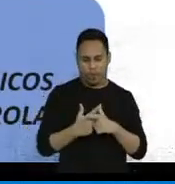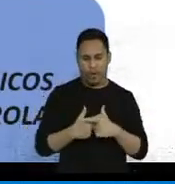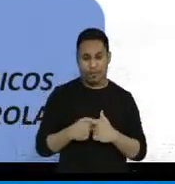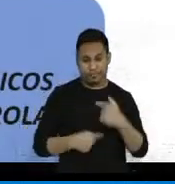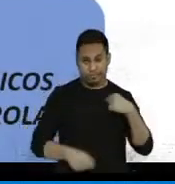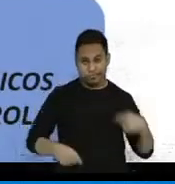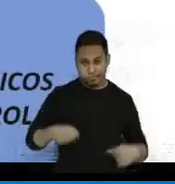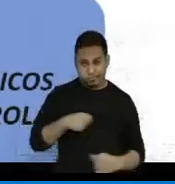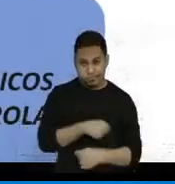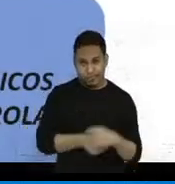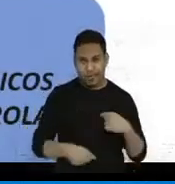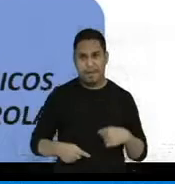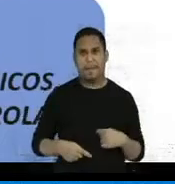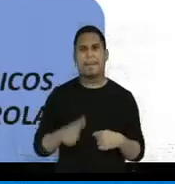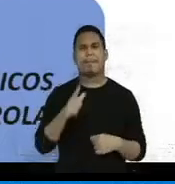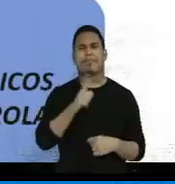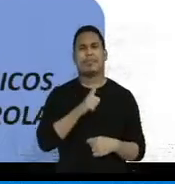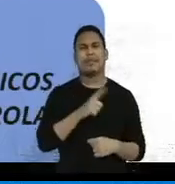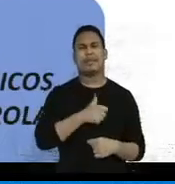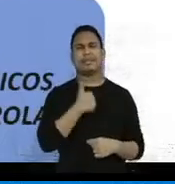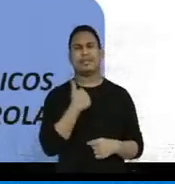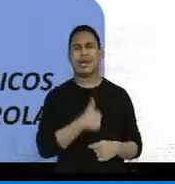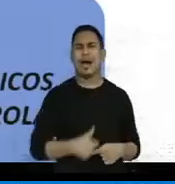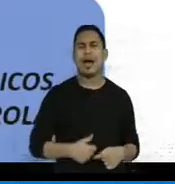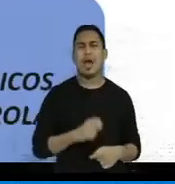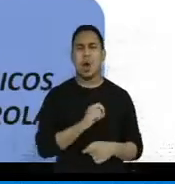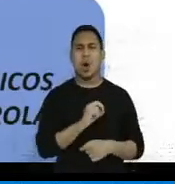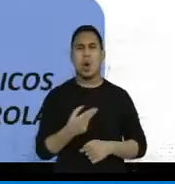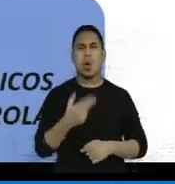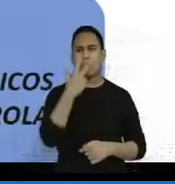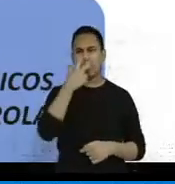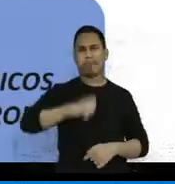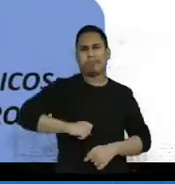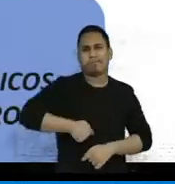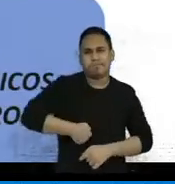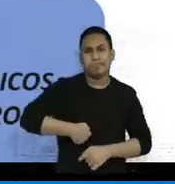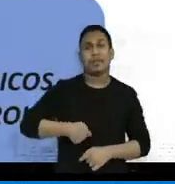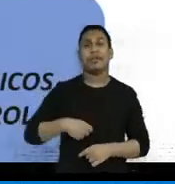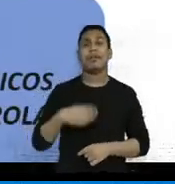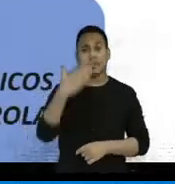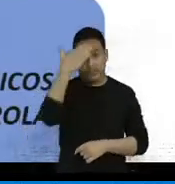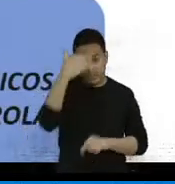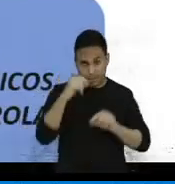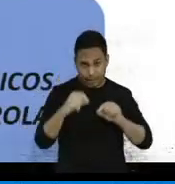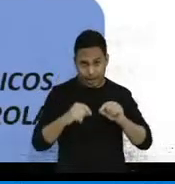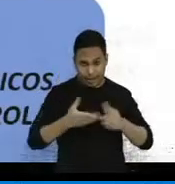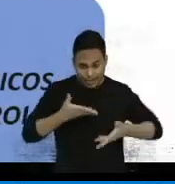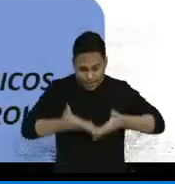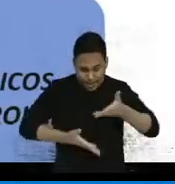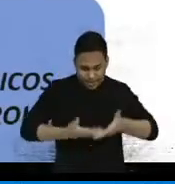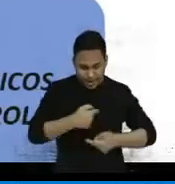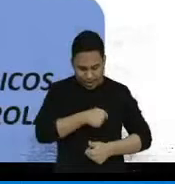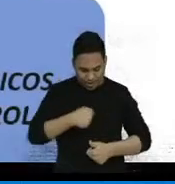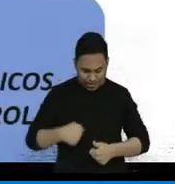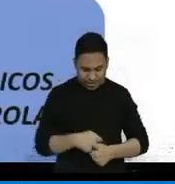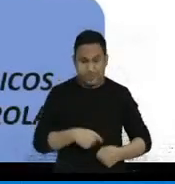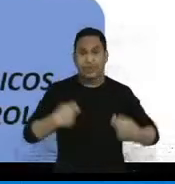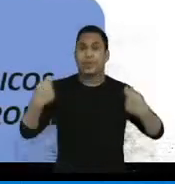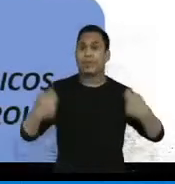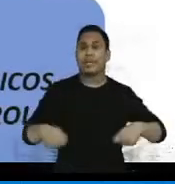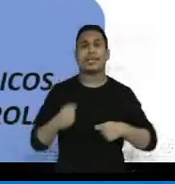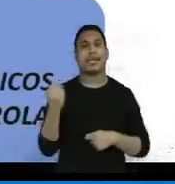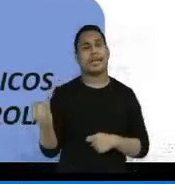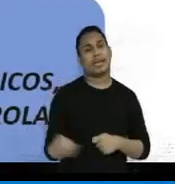dor abdominal, saibam que tratar o intestino é uma parte fundamental do cuidado com o cérebro.